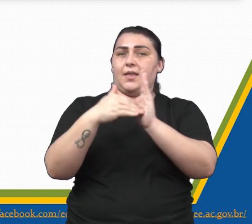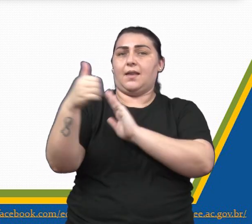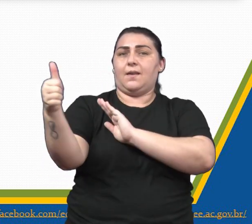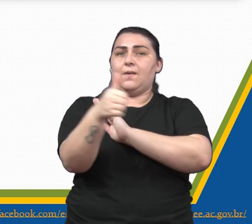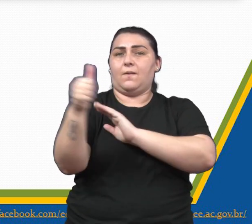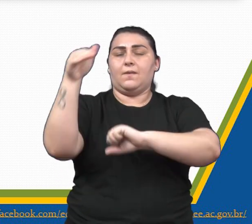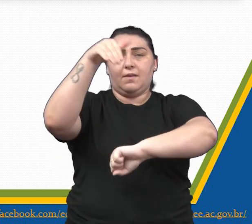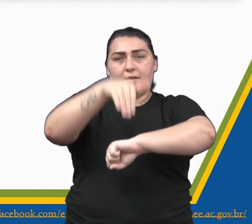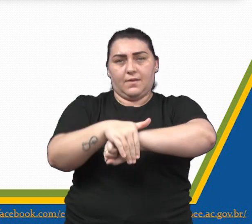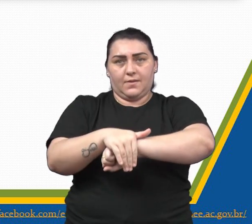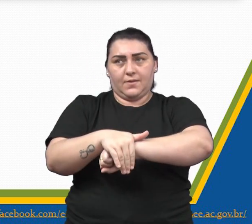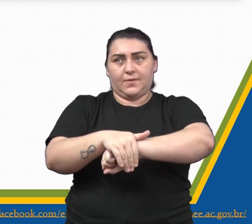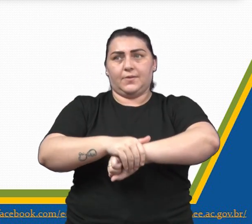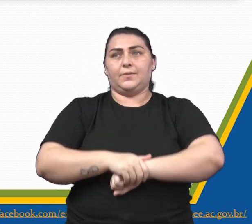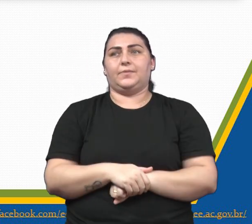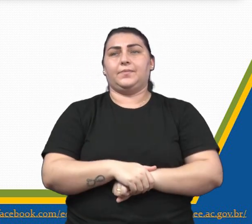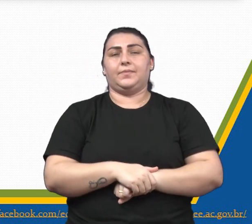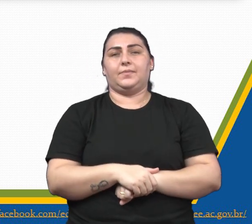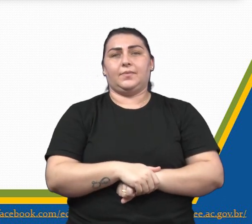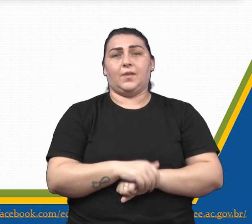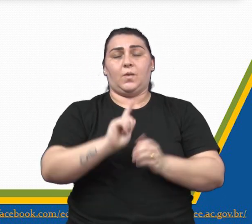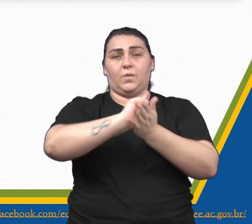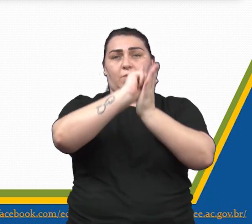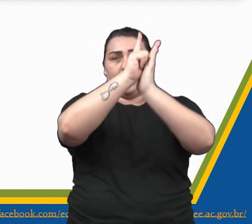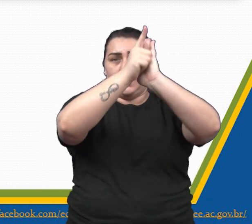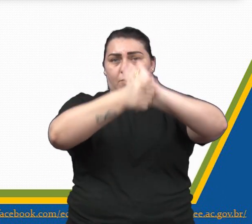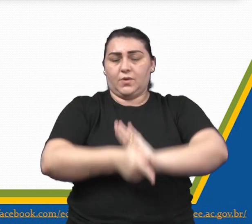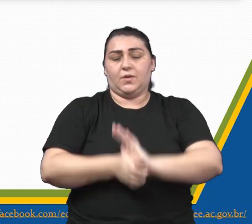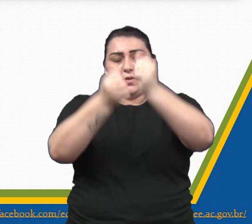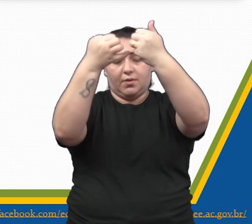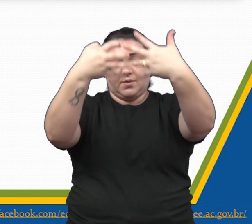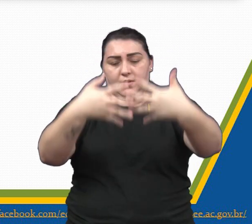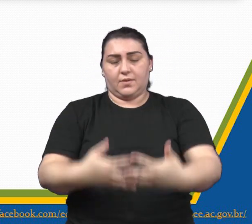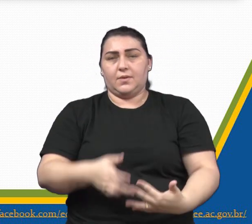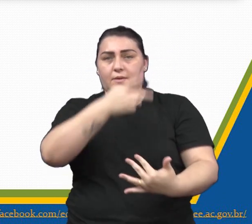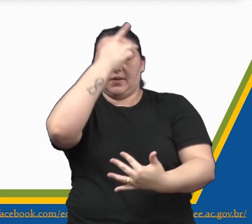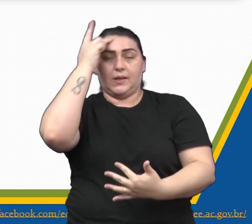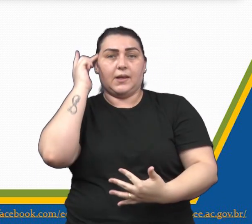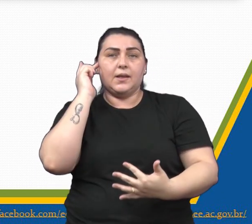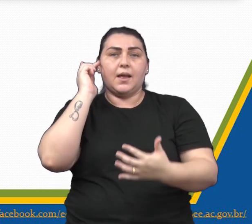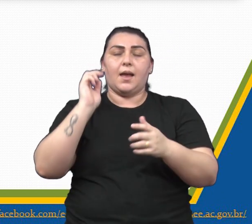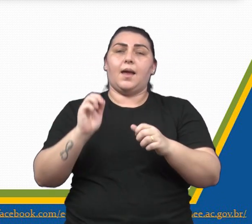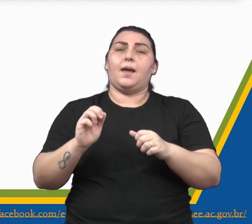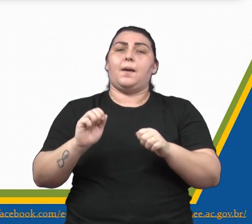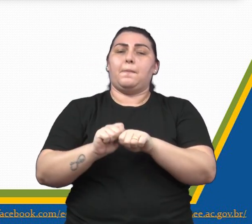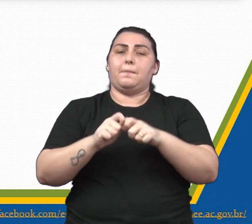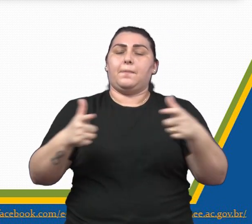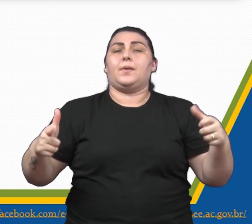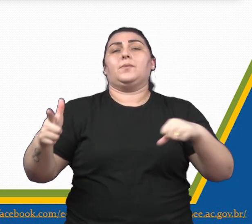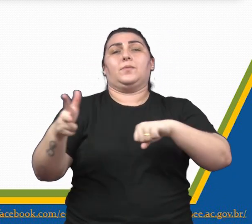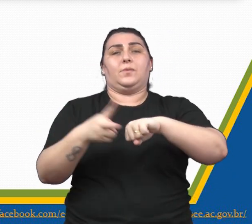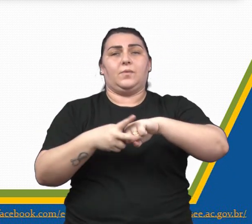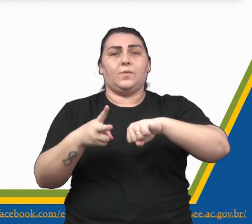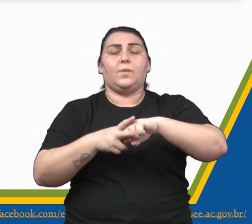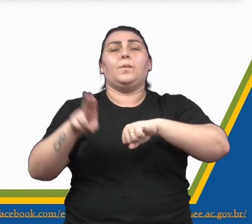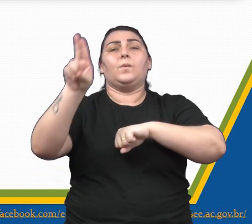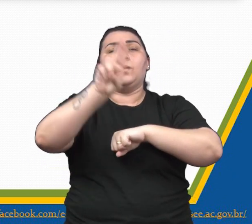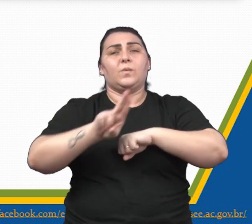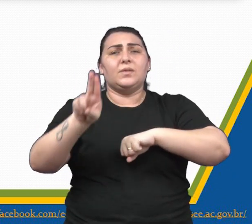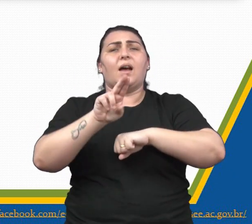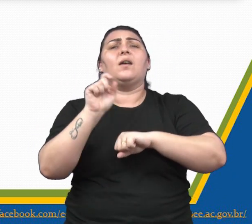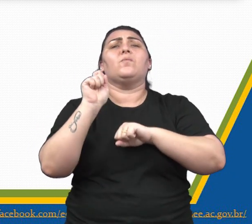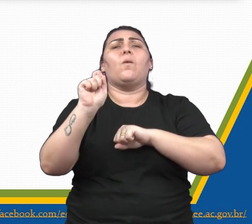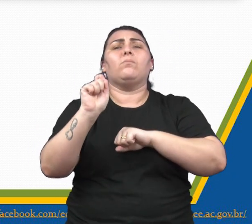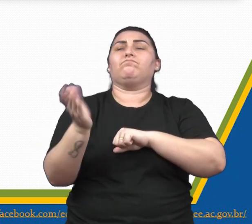horas. Então é isso. No gênero relato pessoal, a maioria dos verbos são utilizados no tempo